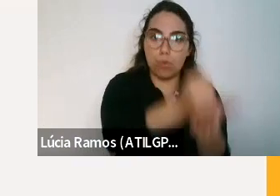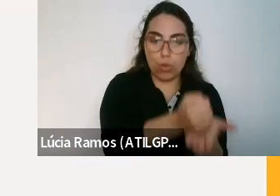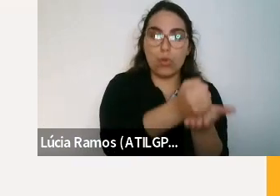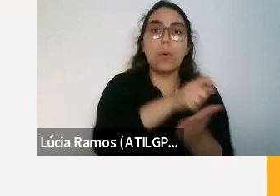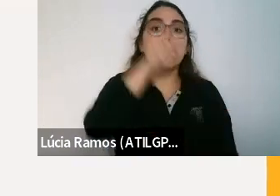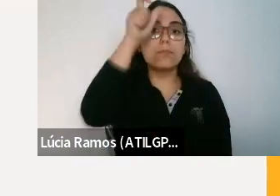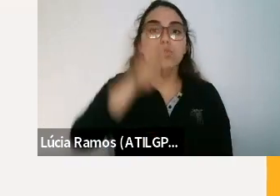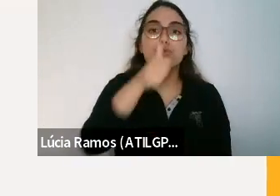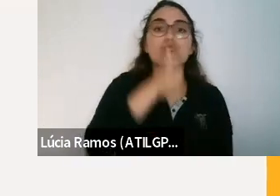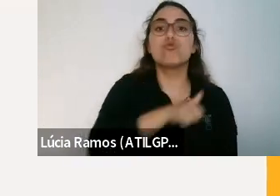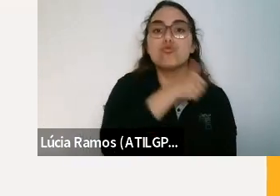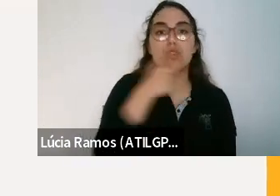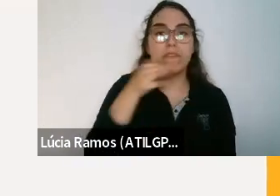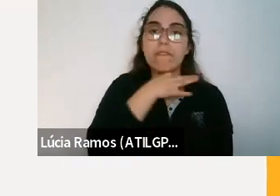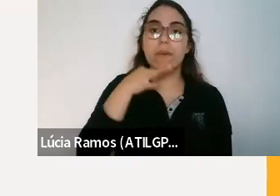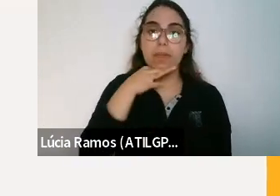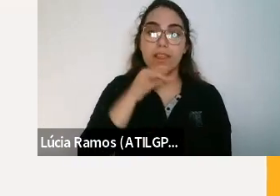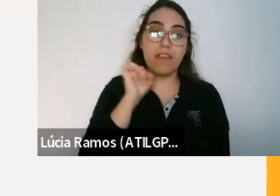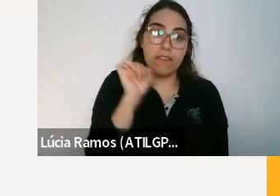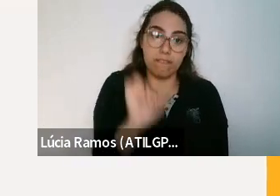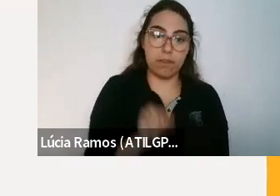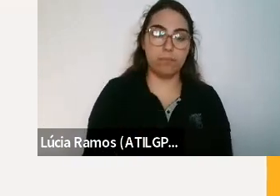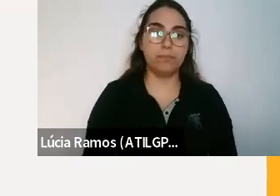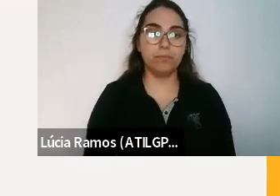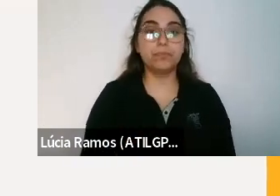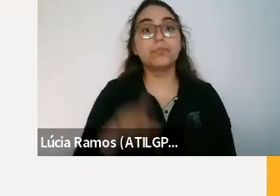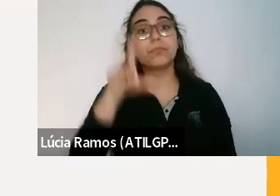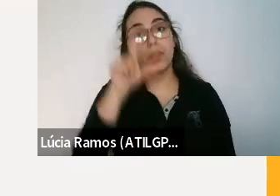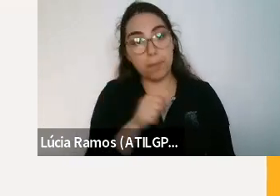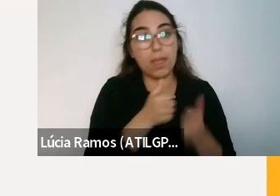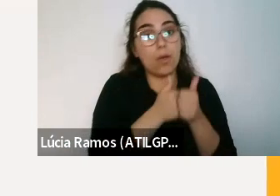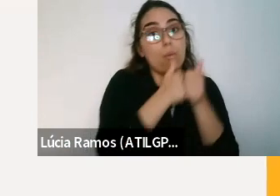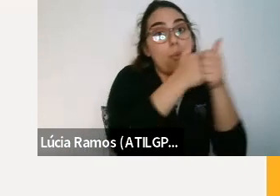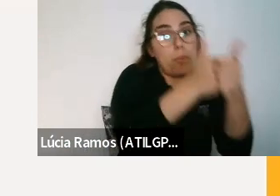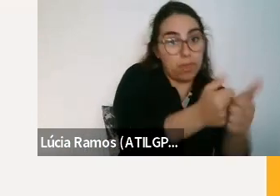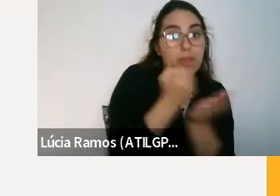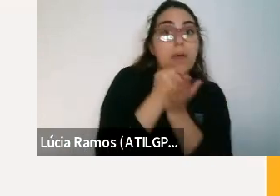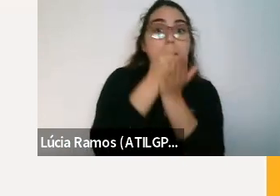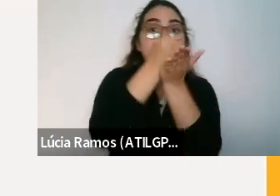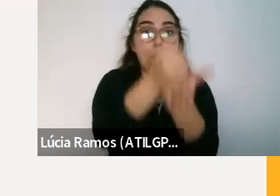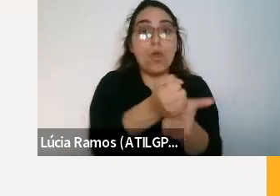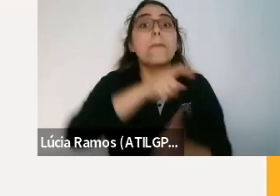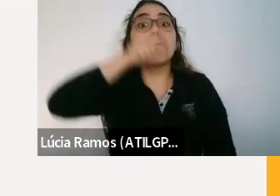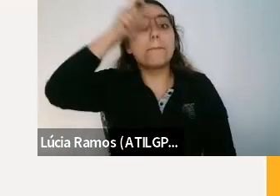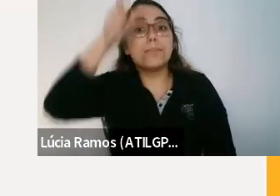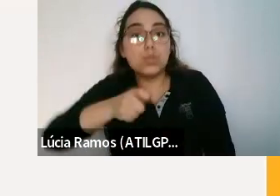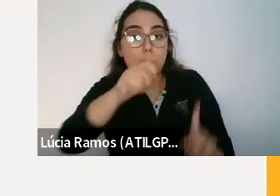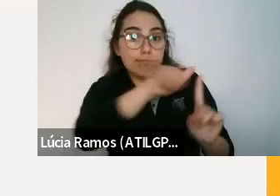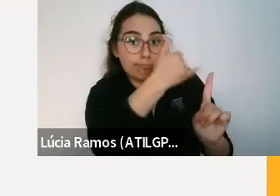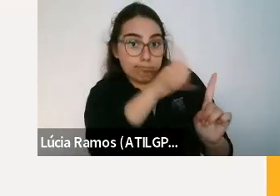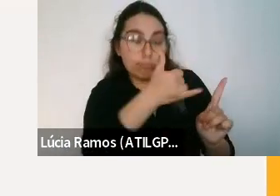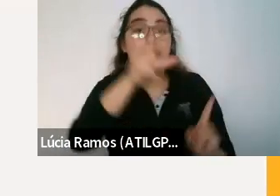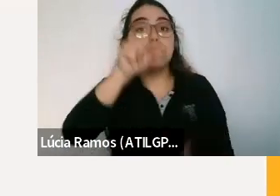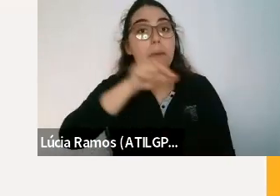famílias. Também um acompanhamento e apoio dos agressores e das famílias, por forma a